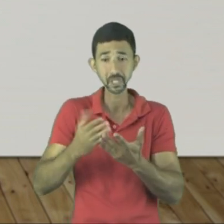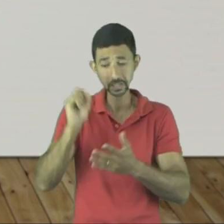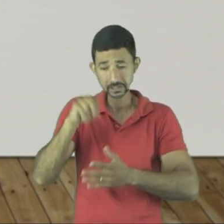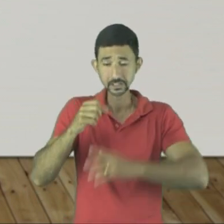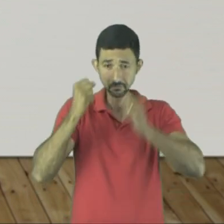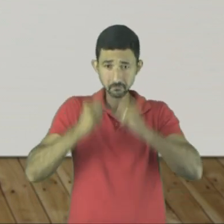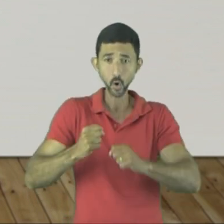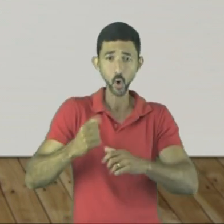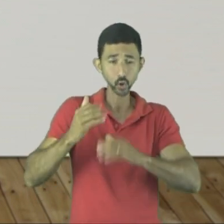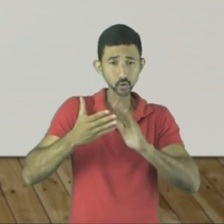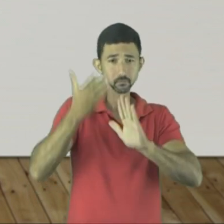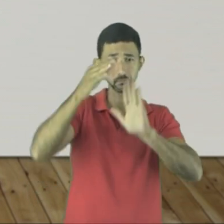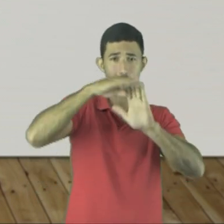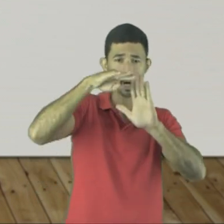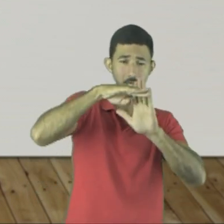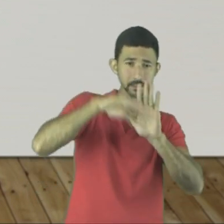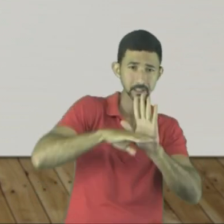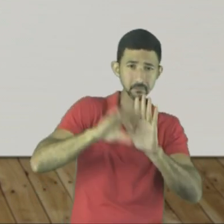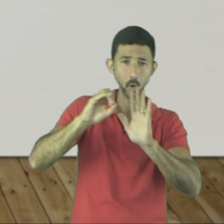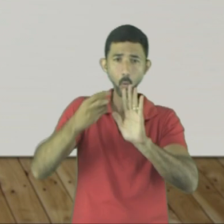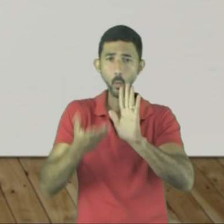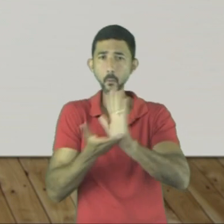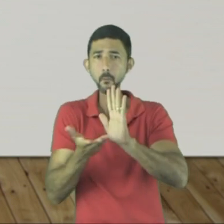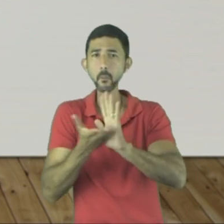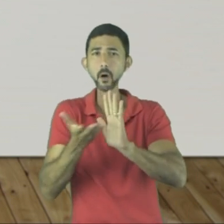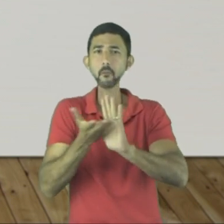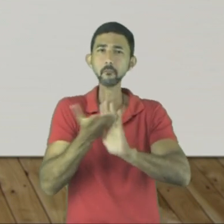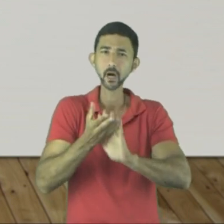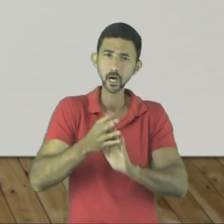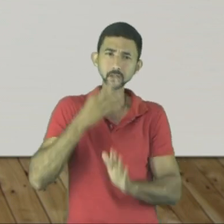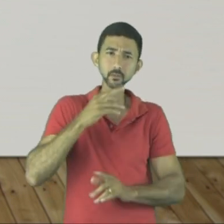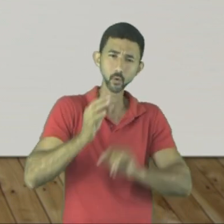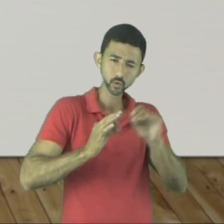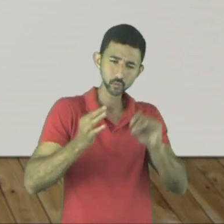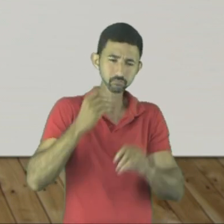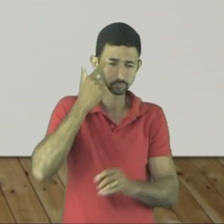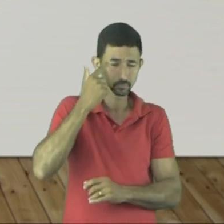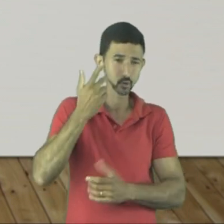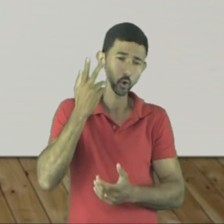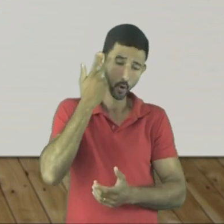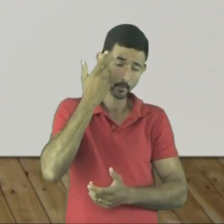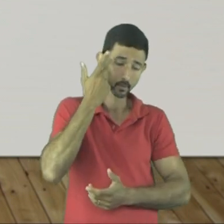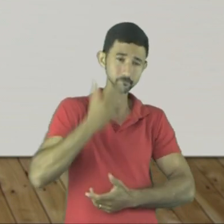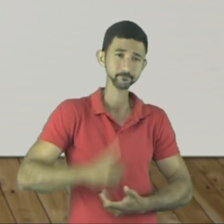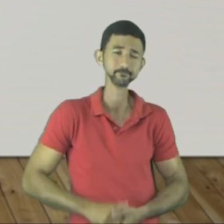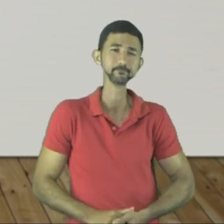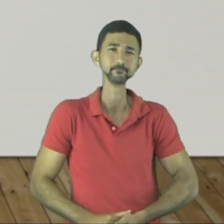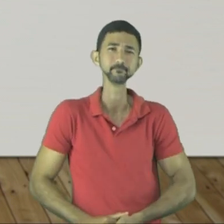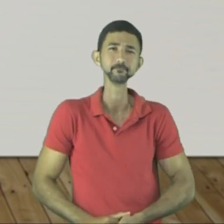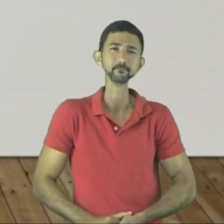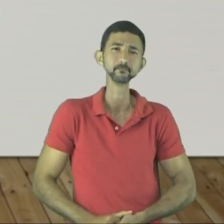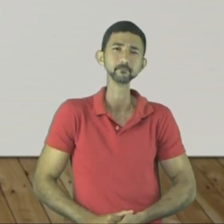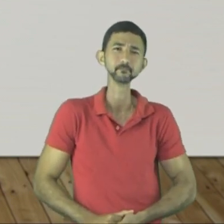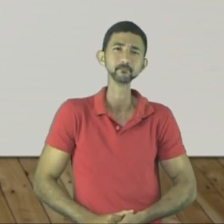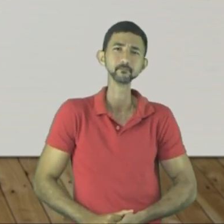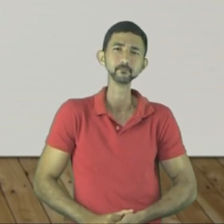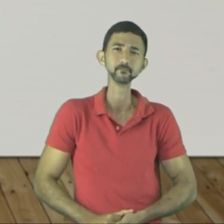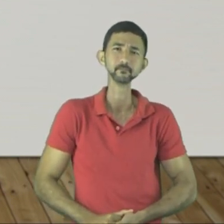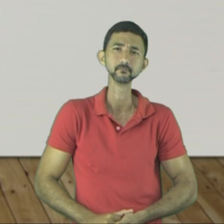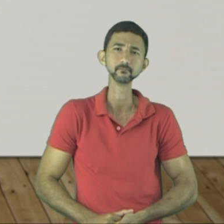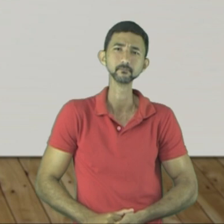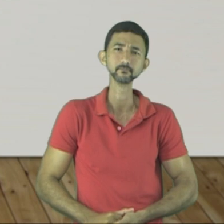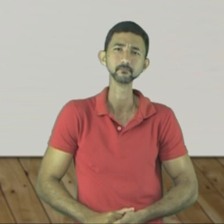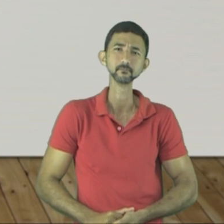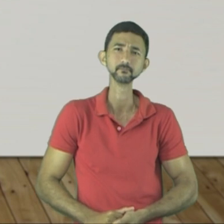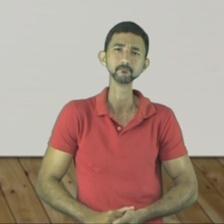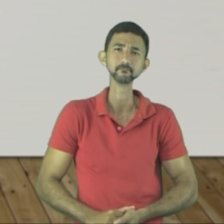não altera o produto, que é o resultado da multiplicação. Então, não tem problema nenhum, tá? Então, aqui, ó, multiplicando, eu